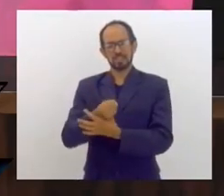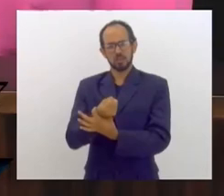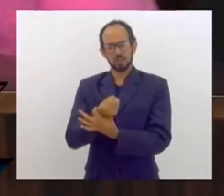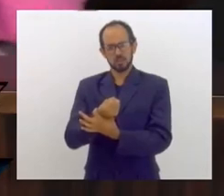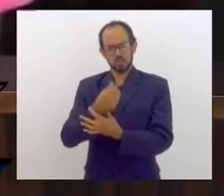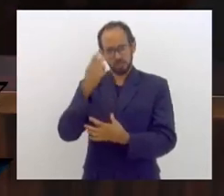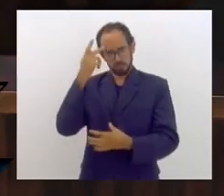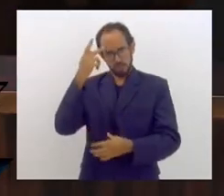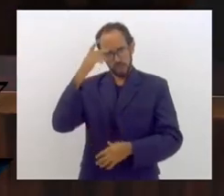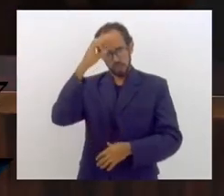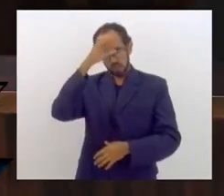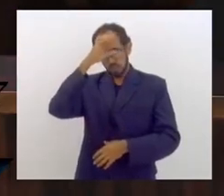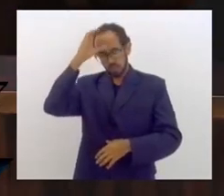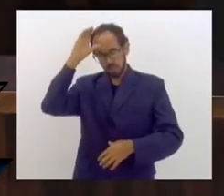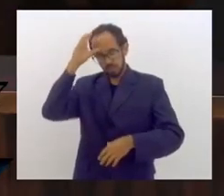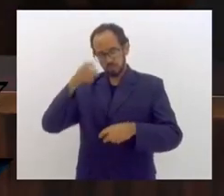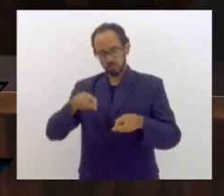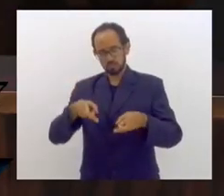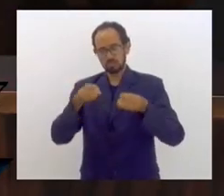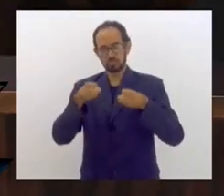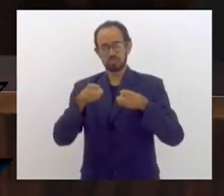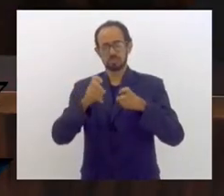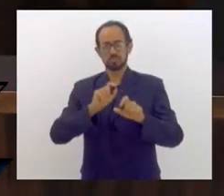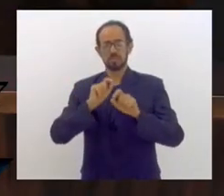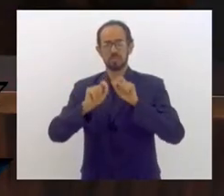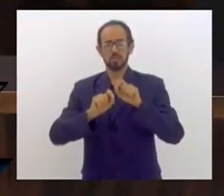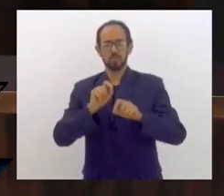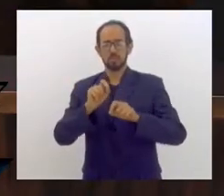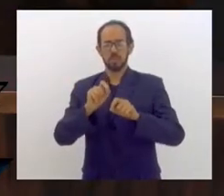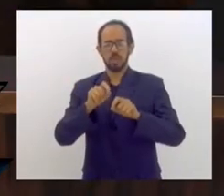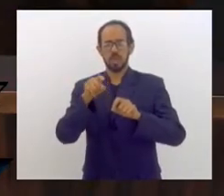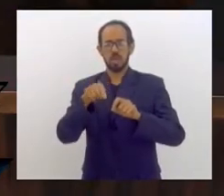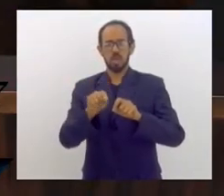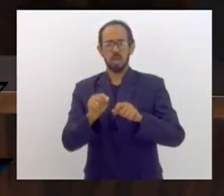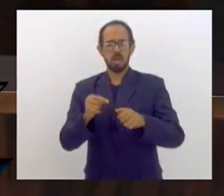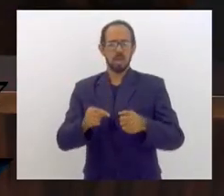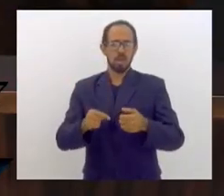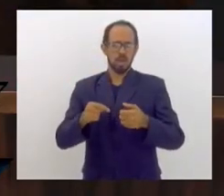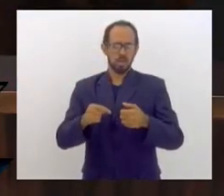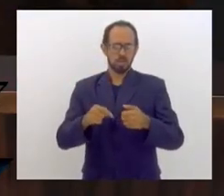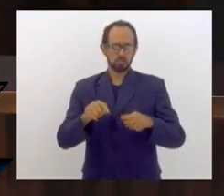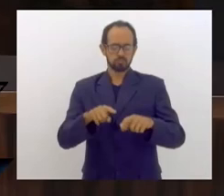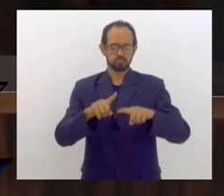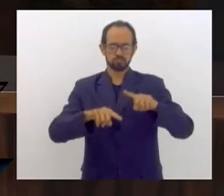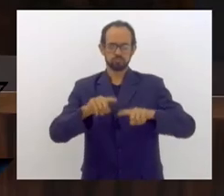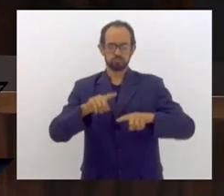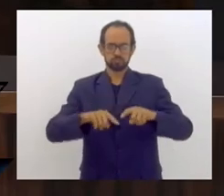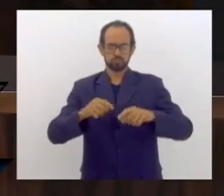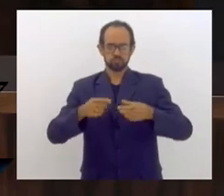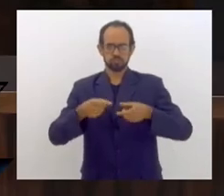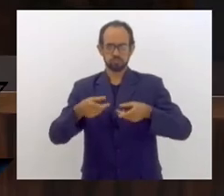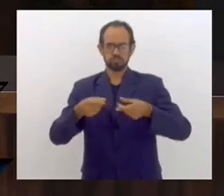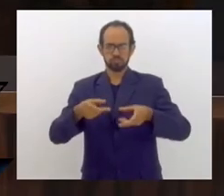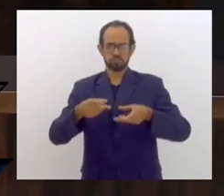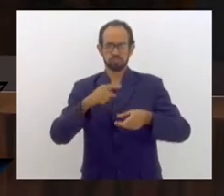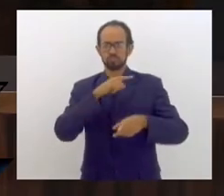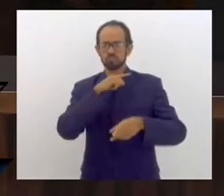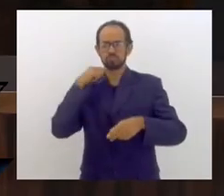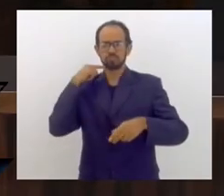consumidor que constatar a existência de produtos expostos à venda com